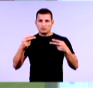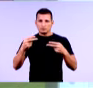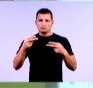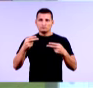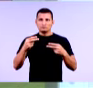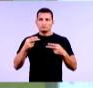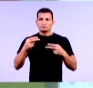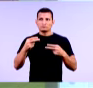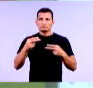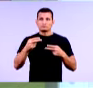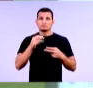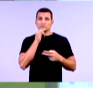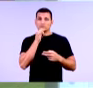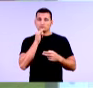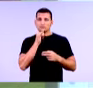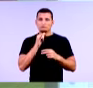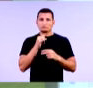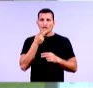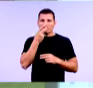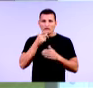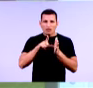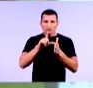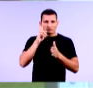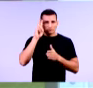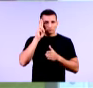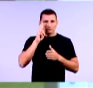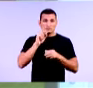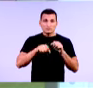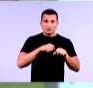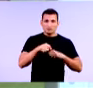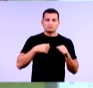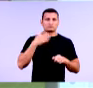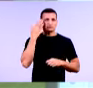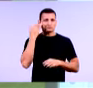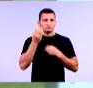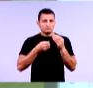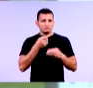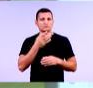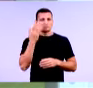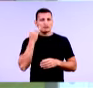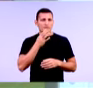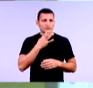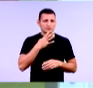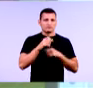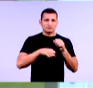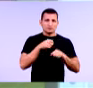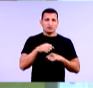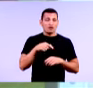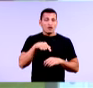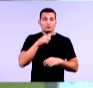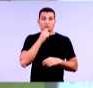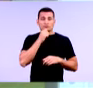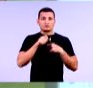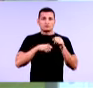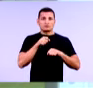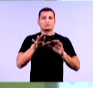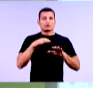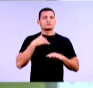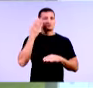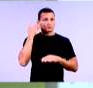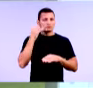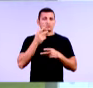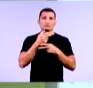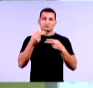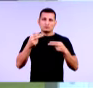que eu passei agora foi a bicicleta, né? Eu sei o que é a bicicleta, eu sei como funciona, eu sei reconhecer. Ela não está aqui, mas eu sei. E o objeto